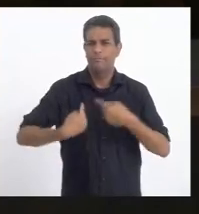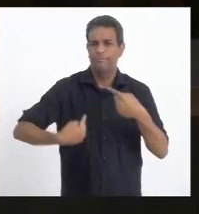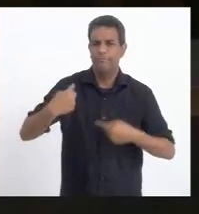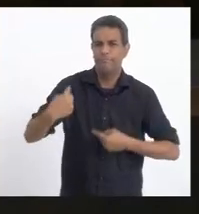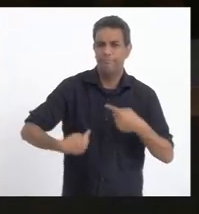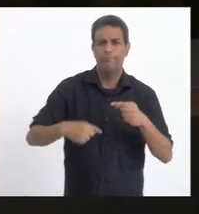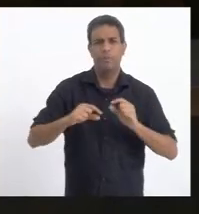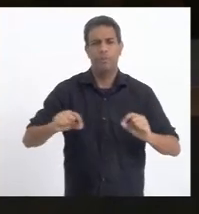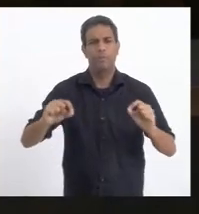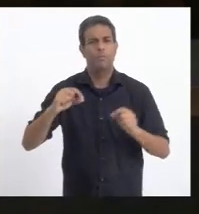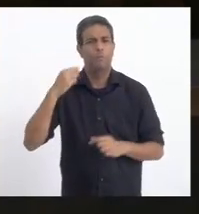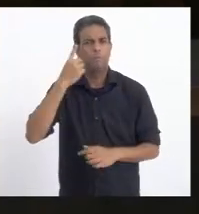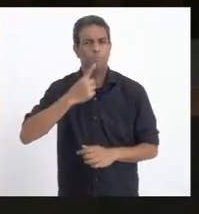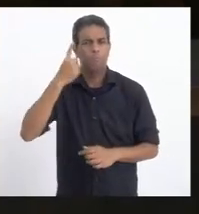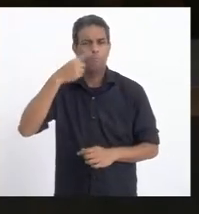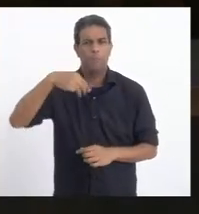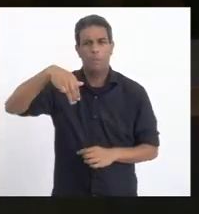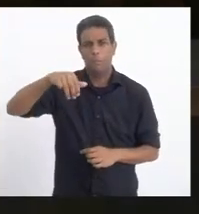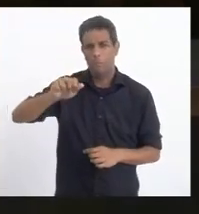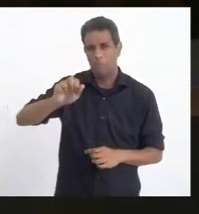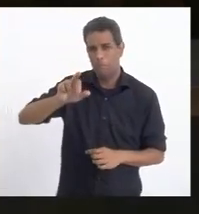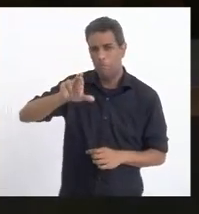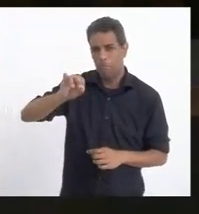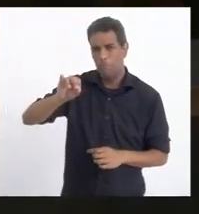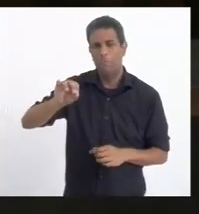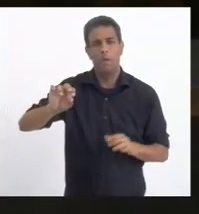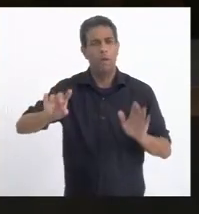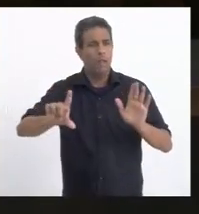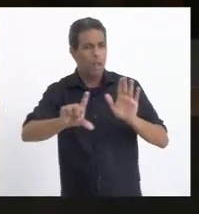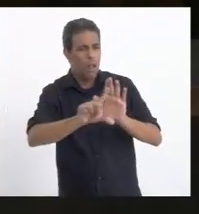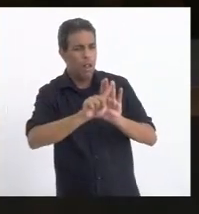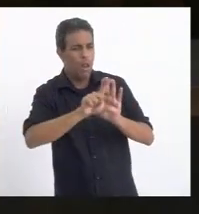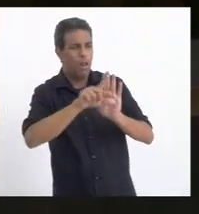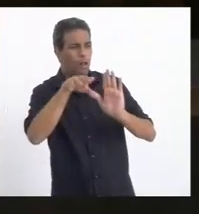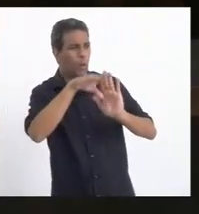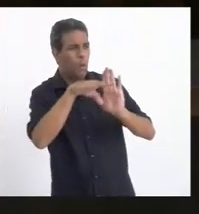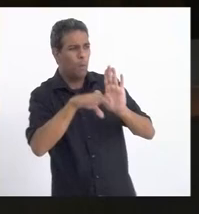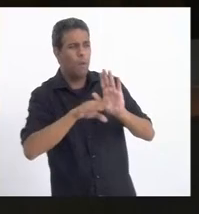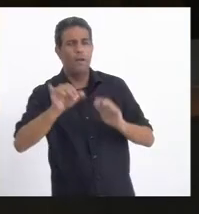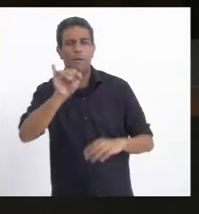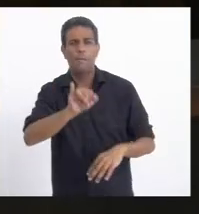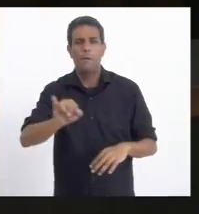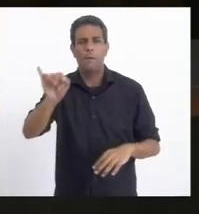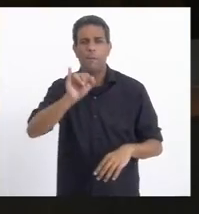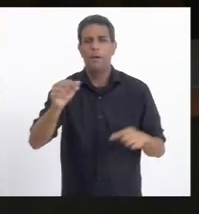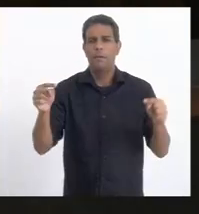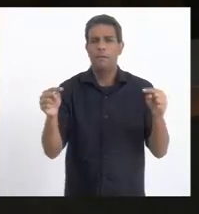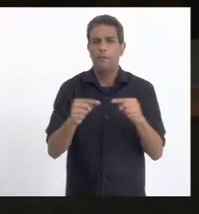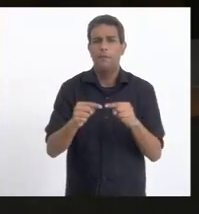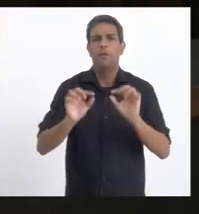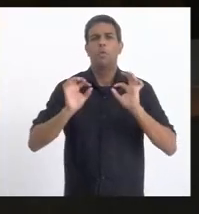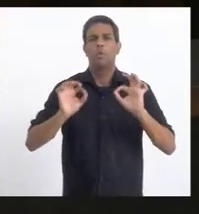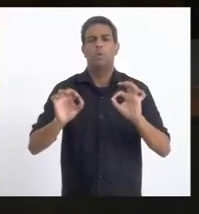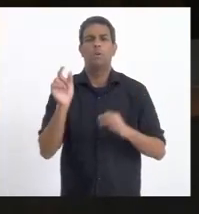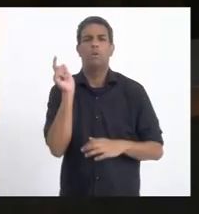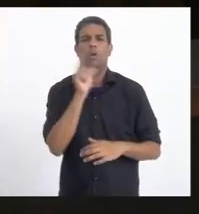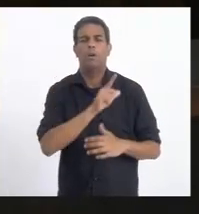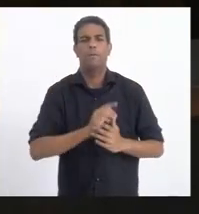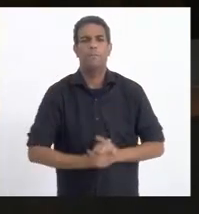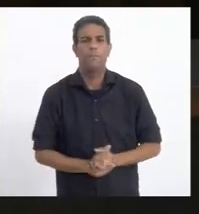Deputado Márcio Gualberto para discutir a lei orgânica acho importante que o projeto tenha sido apresentada